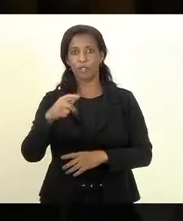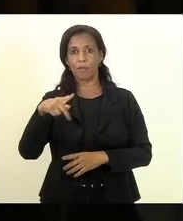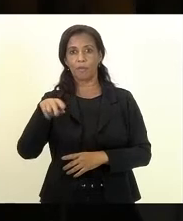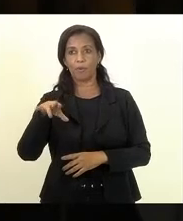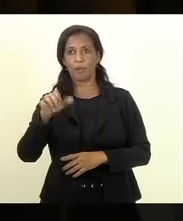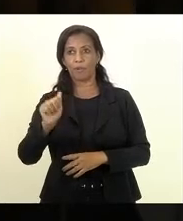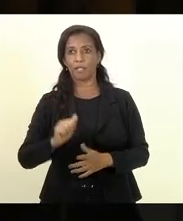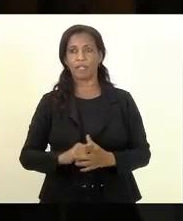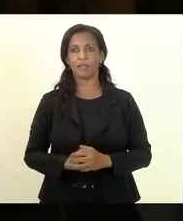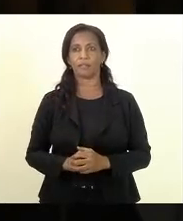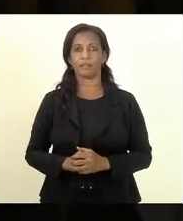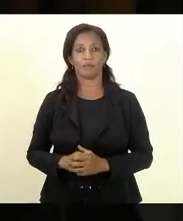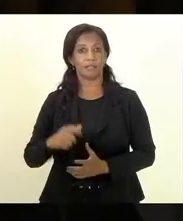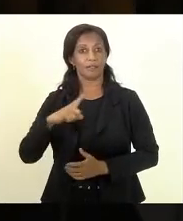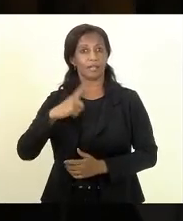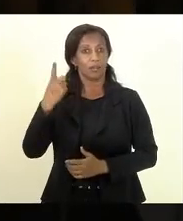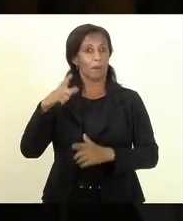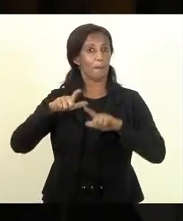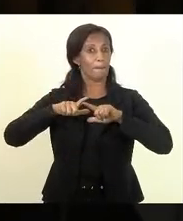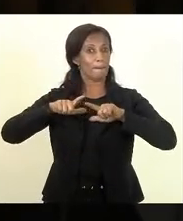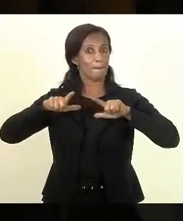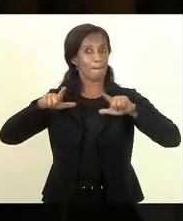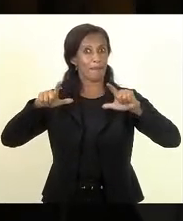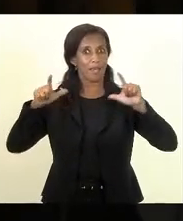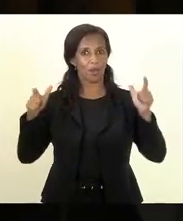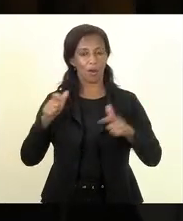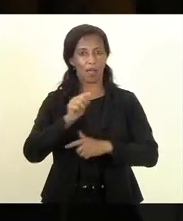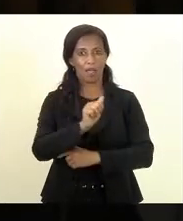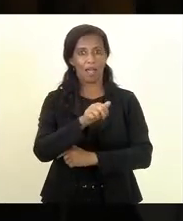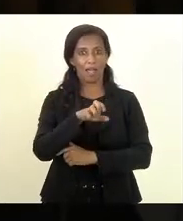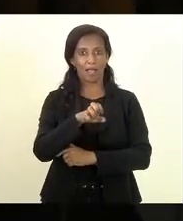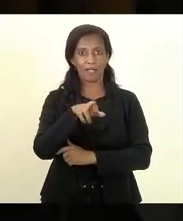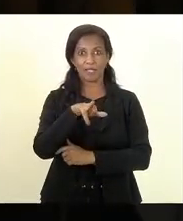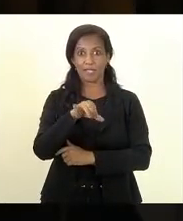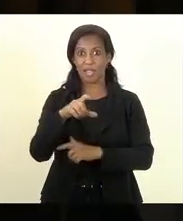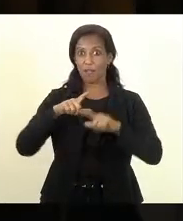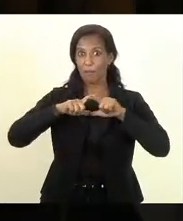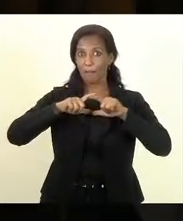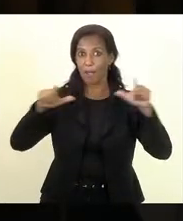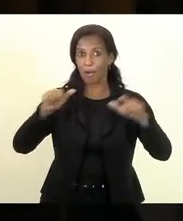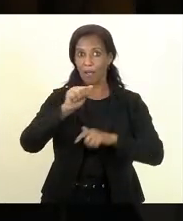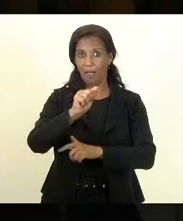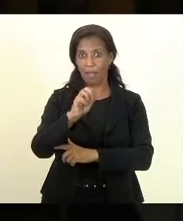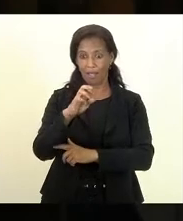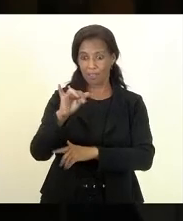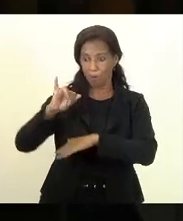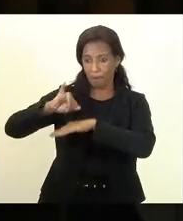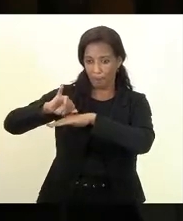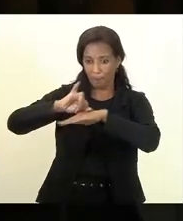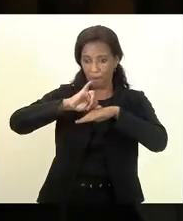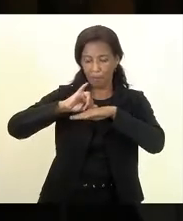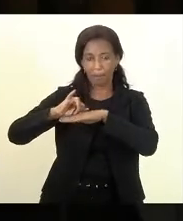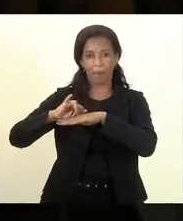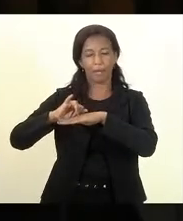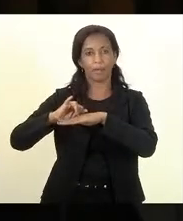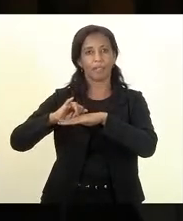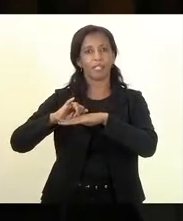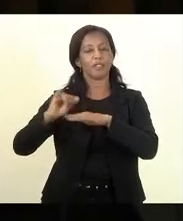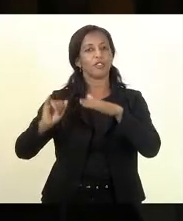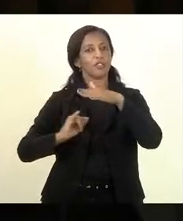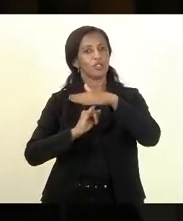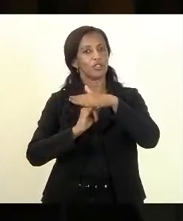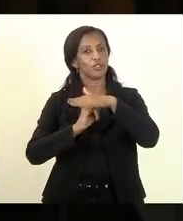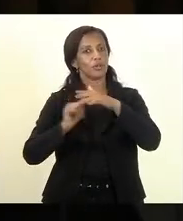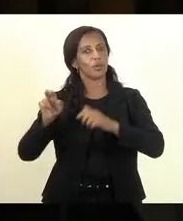do Estado do Rio de Janeiro, que tem o maior acervo, sem exagero, o maior acervo de instituições universitárias e de pesquisa